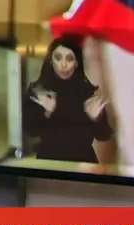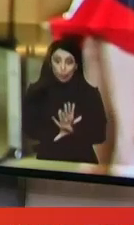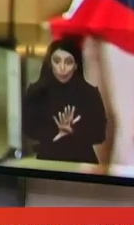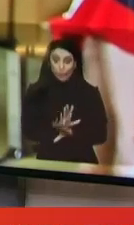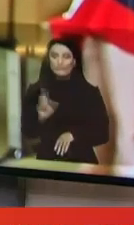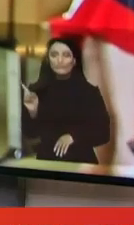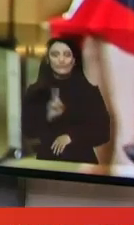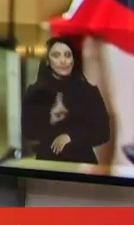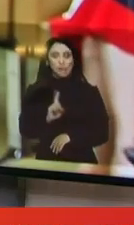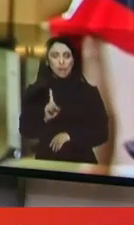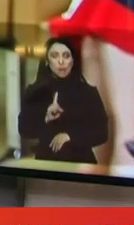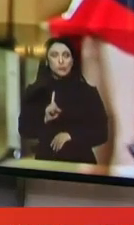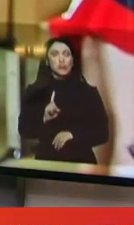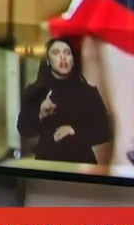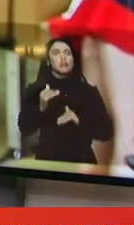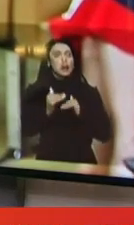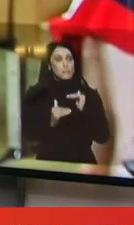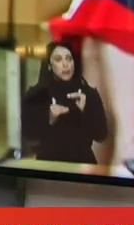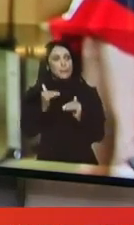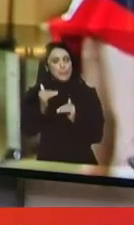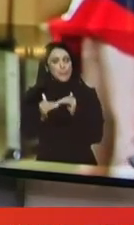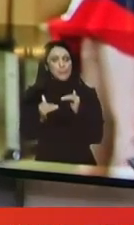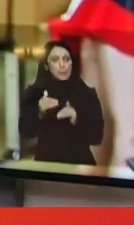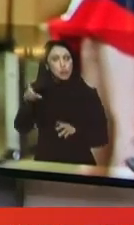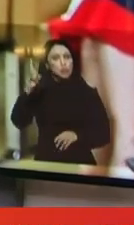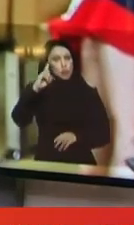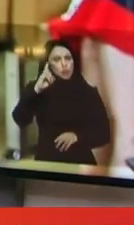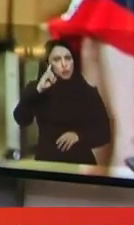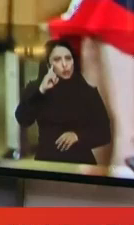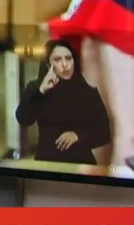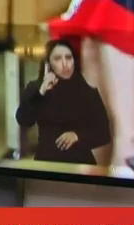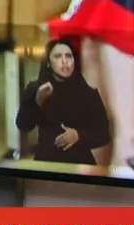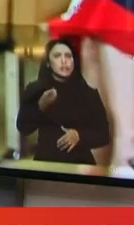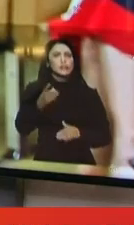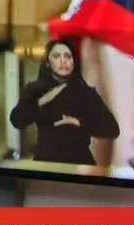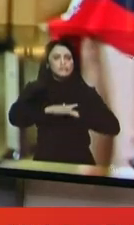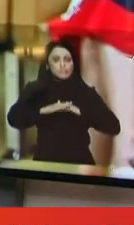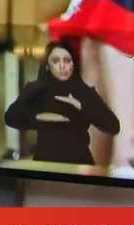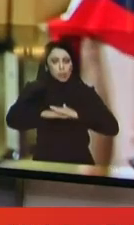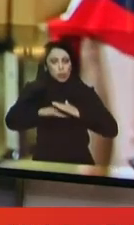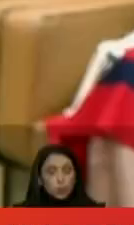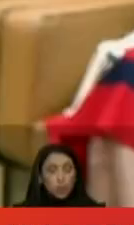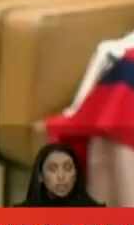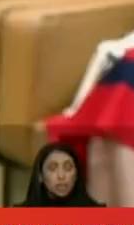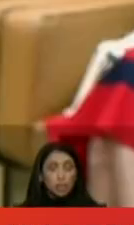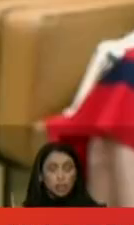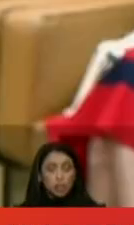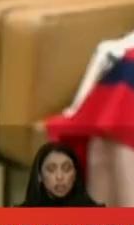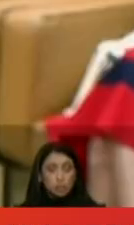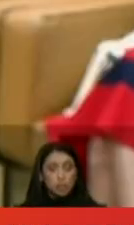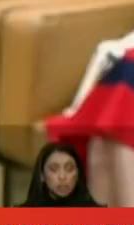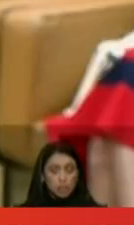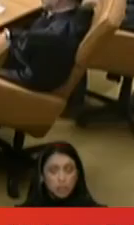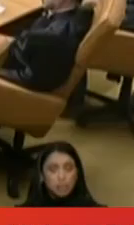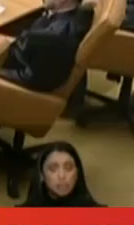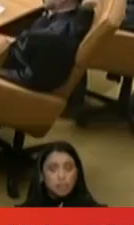aqui no país. Deixa eu repercutir um pouco esse discurso da ministra Rosa Weber. Coloca na tela aqui o Alexandre Borges para mim, Fernanda, por favor, porque foi um discurso